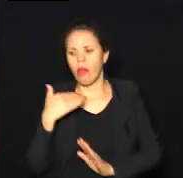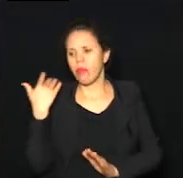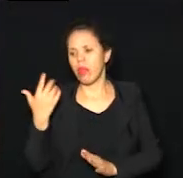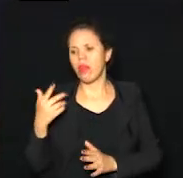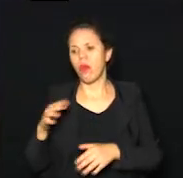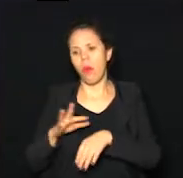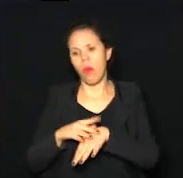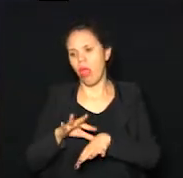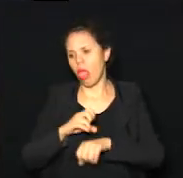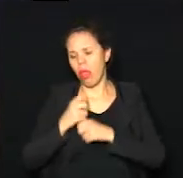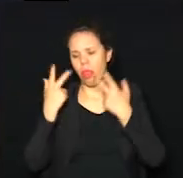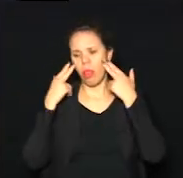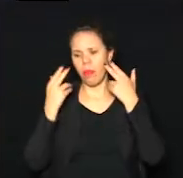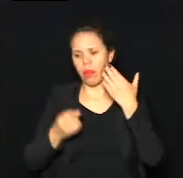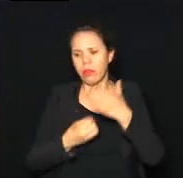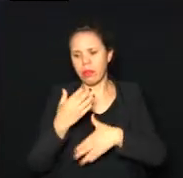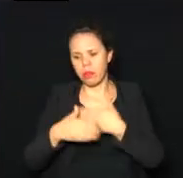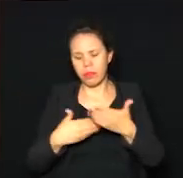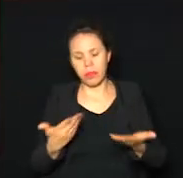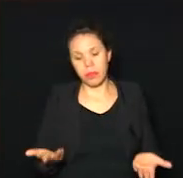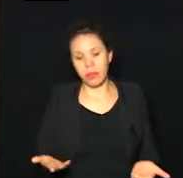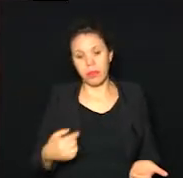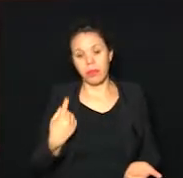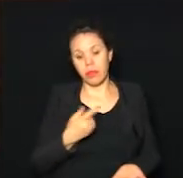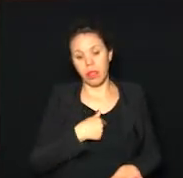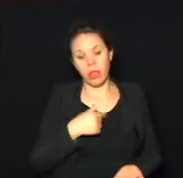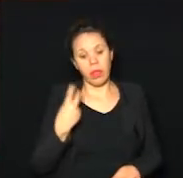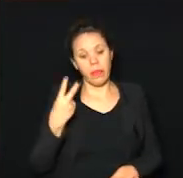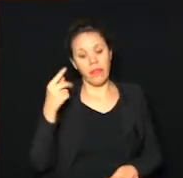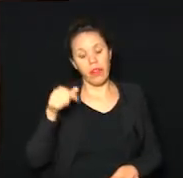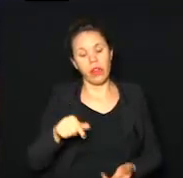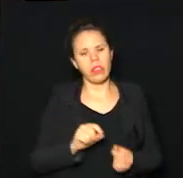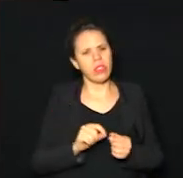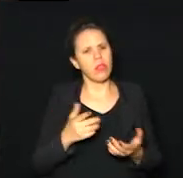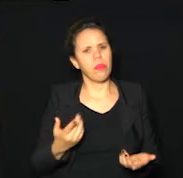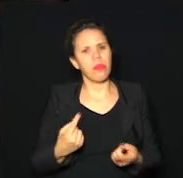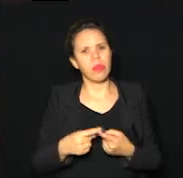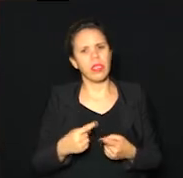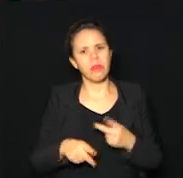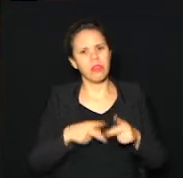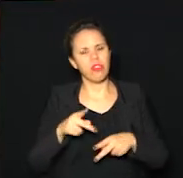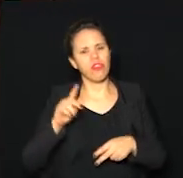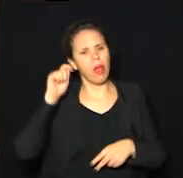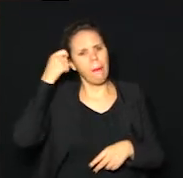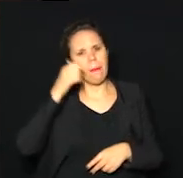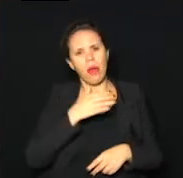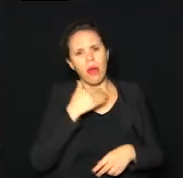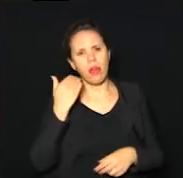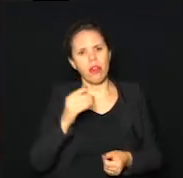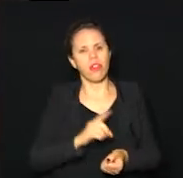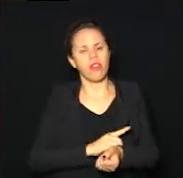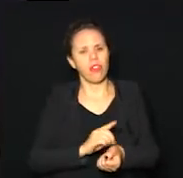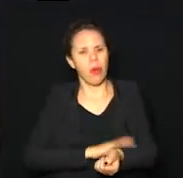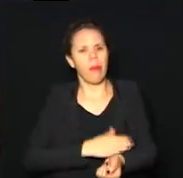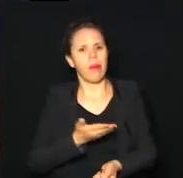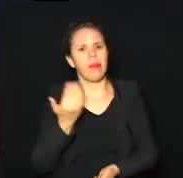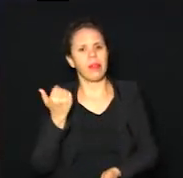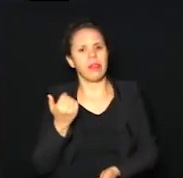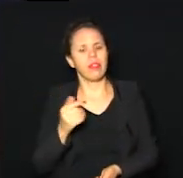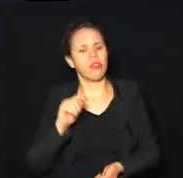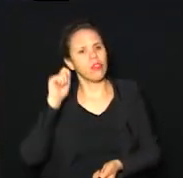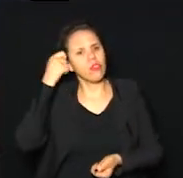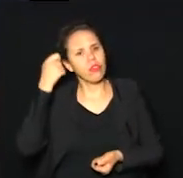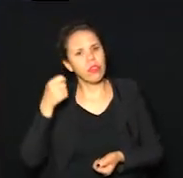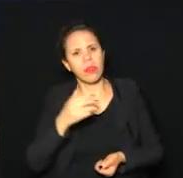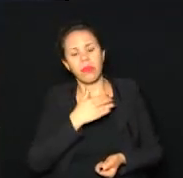acontecem no cotidiano. E nós temos que valorizar isso aí. O negro já morre de diabetes, o negro já morre de pressão alta, o negro agora está